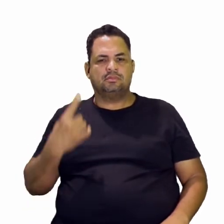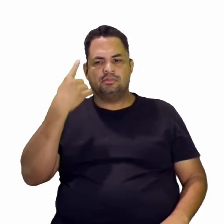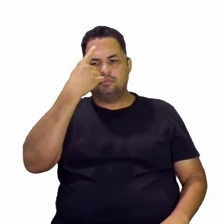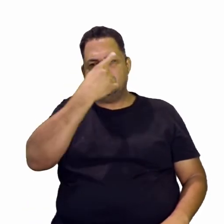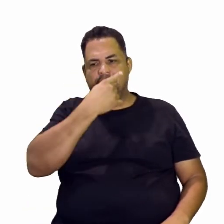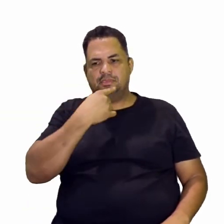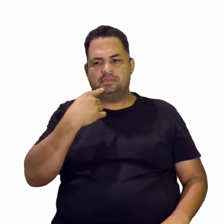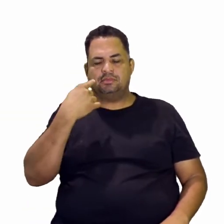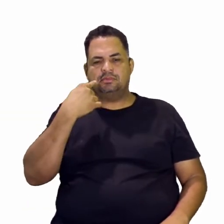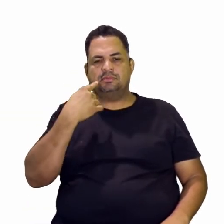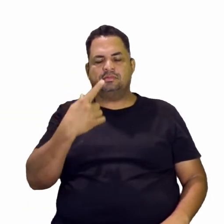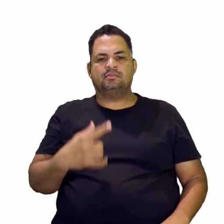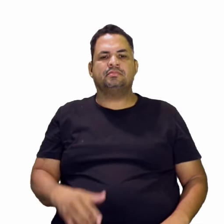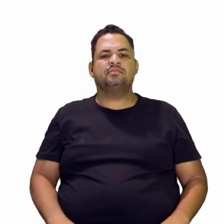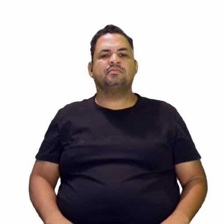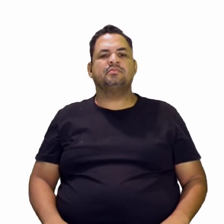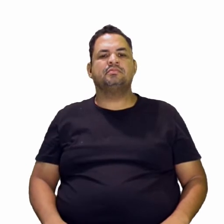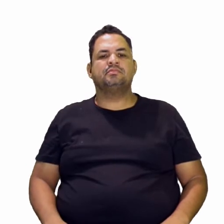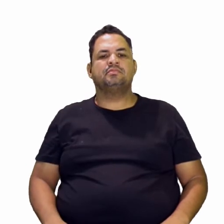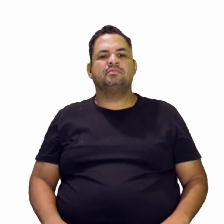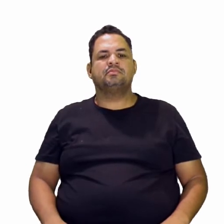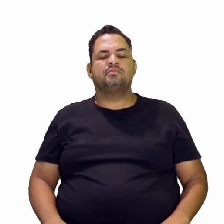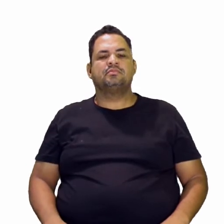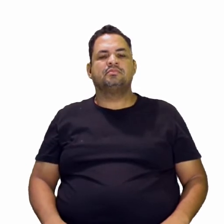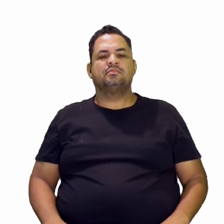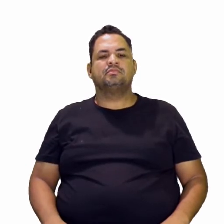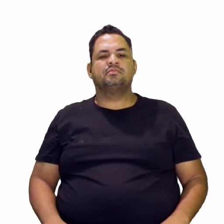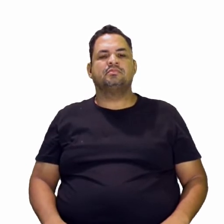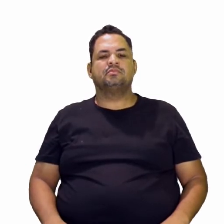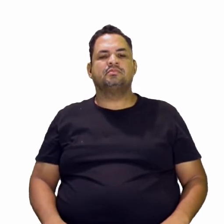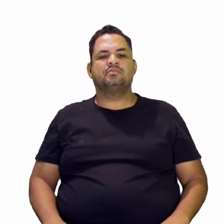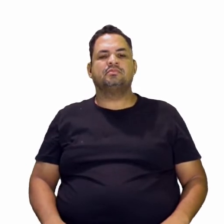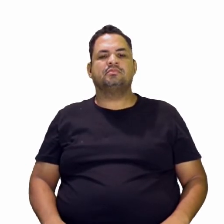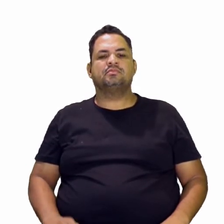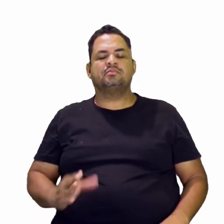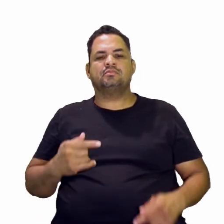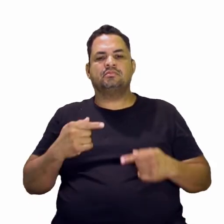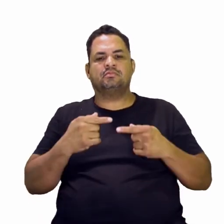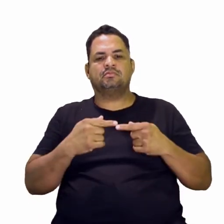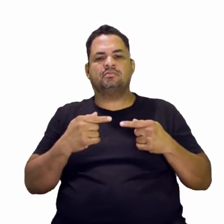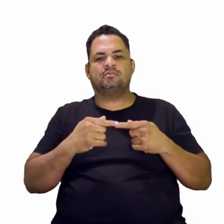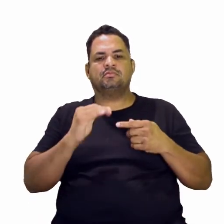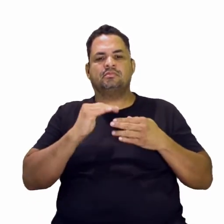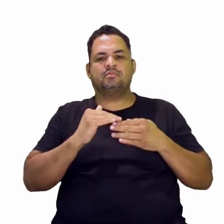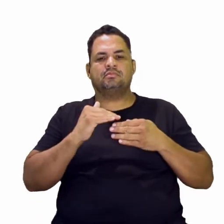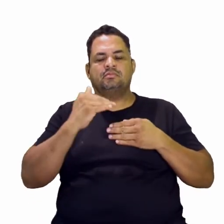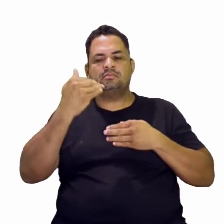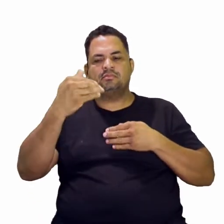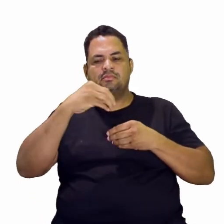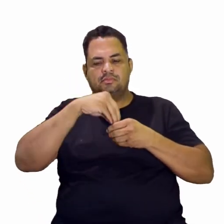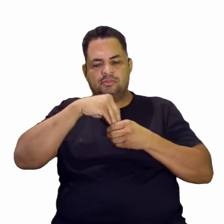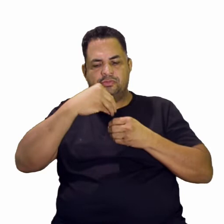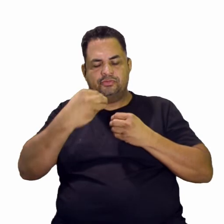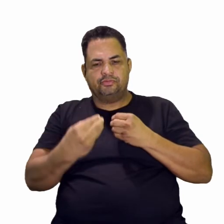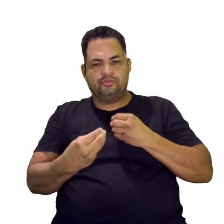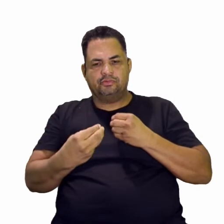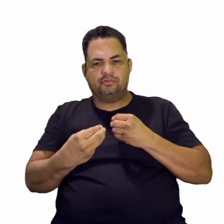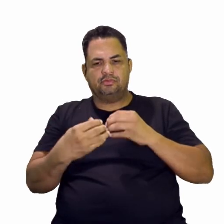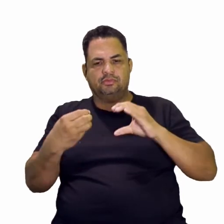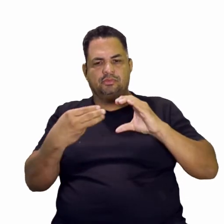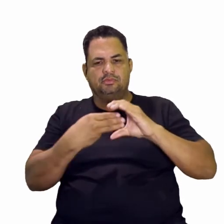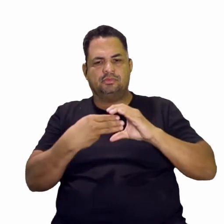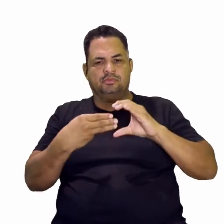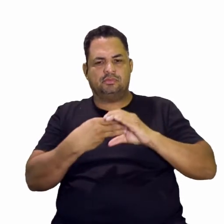colocar vermelhinho, as cabeças, todas em contato com a parte externa,